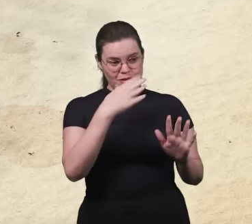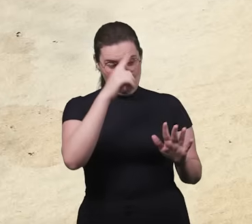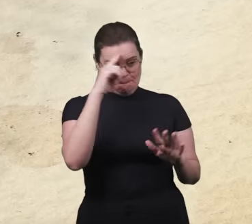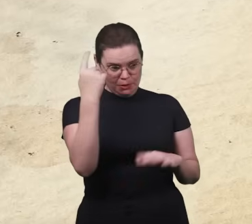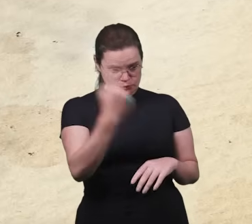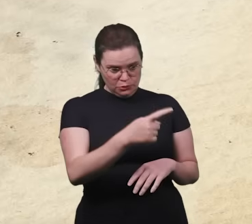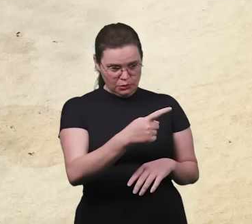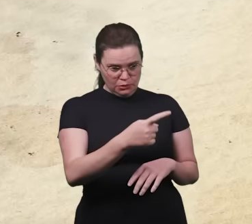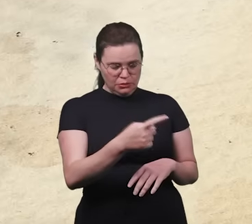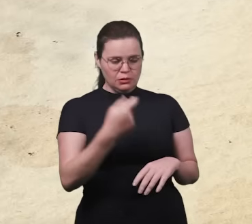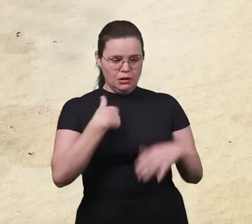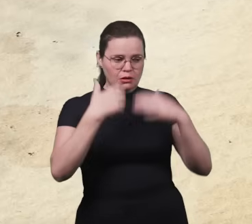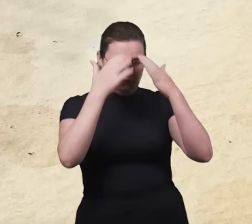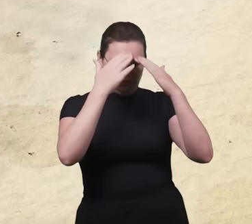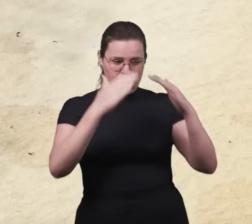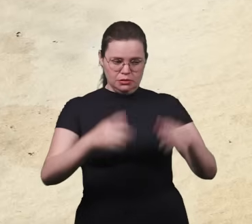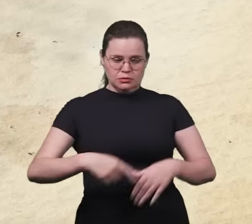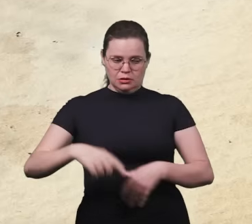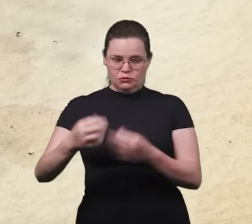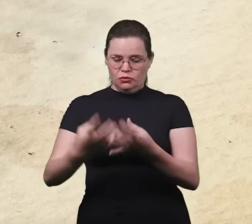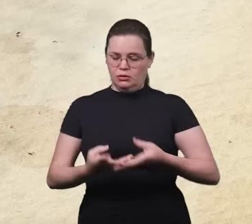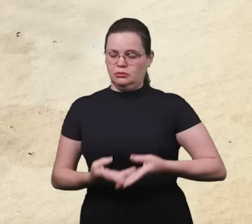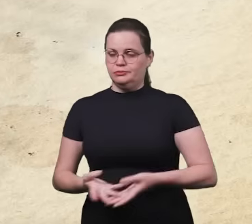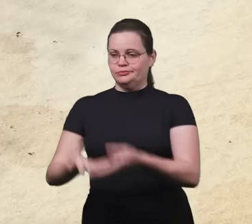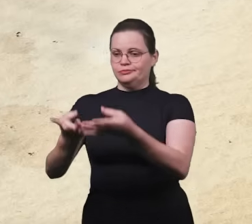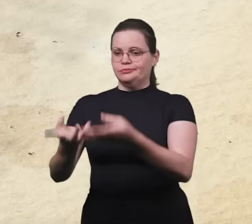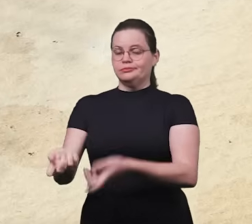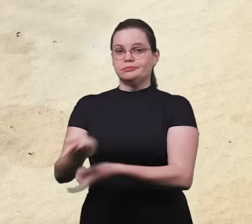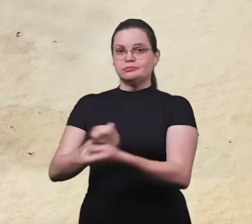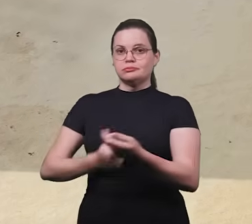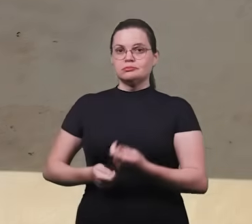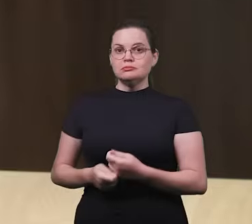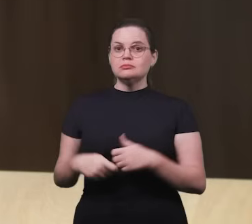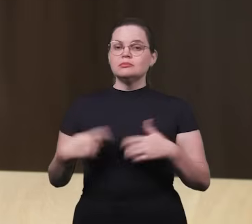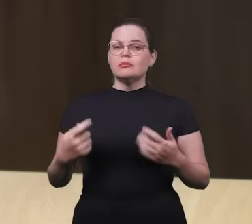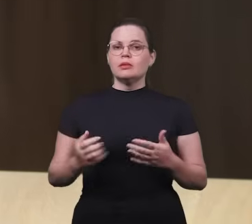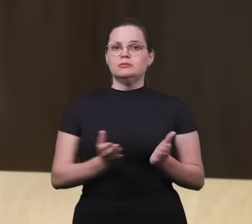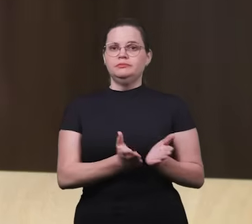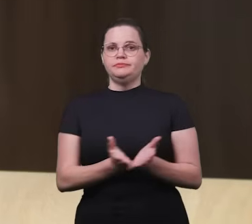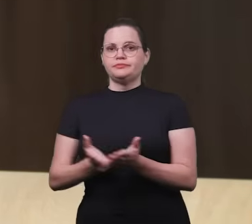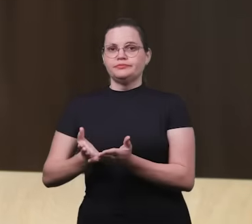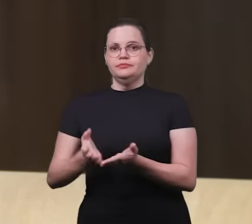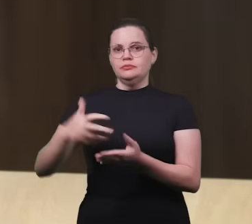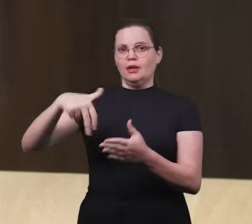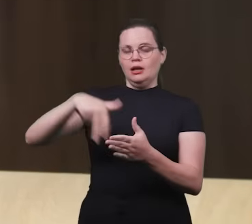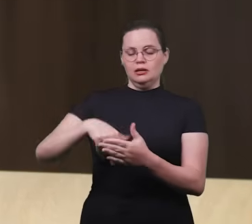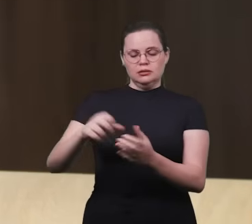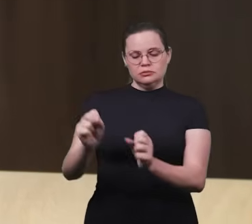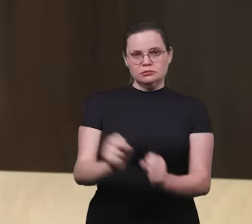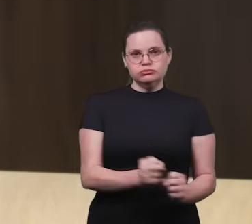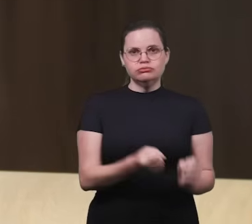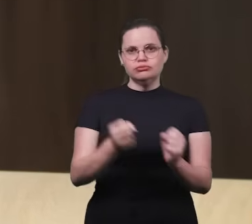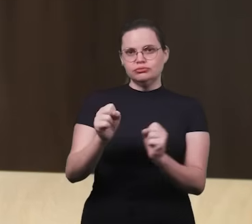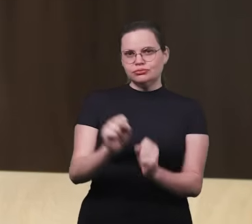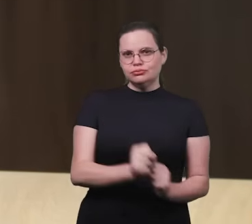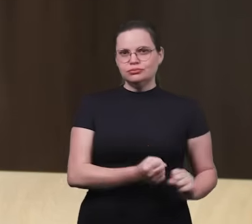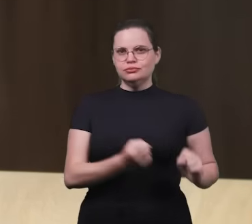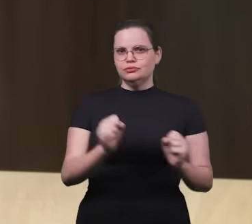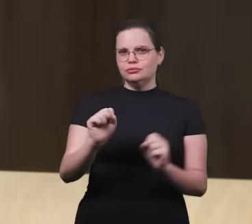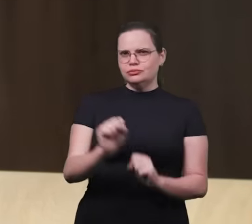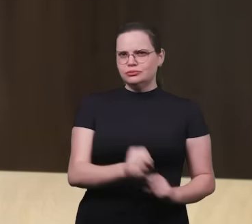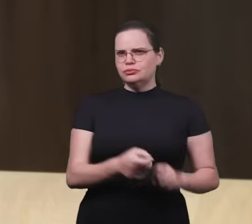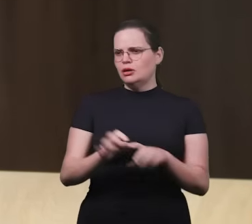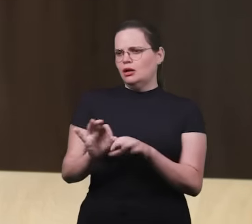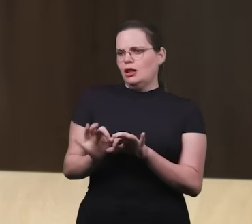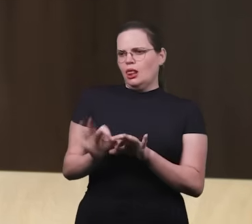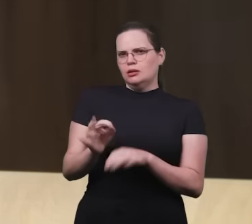a tua palavra lançaremos a rede. E quando Pedro ali, ele atendeu a